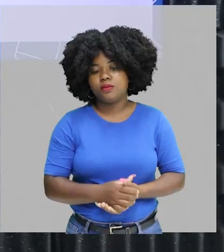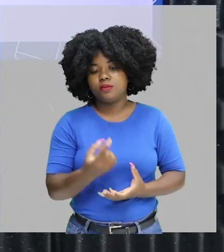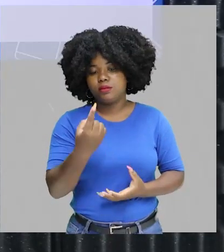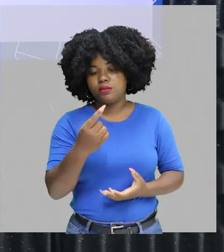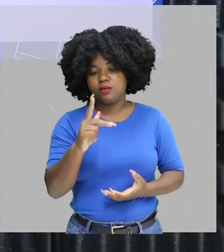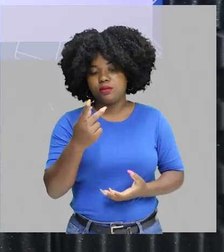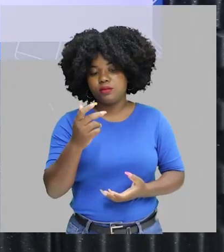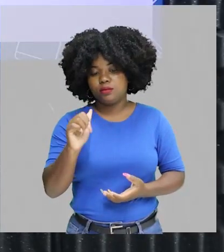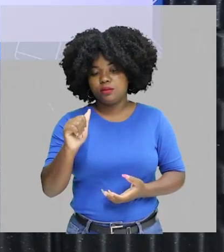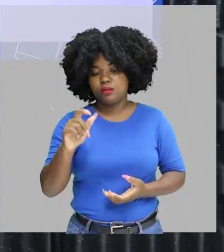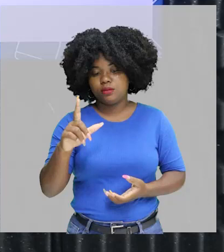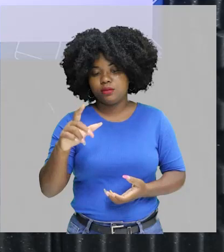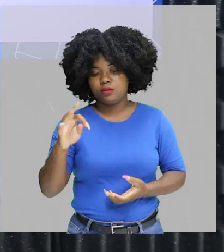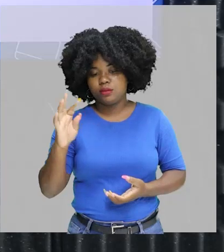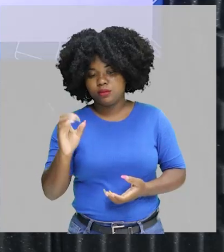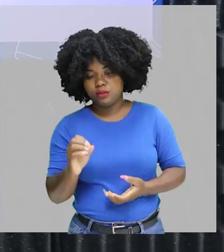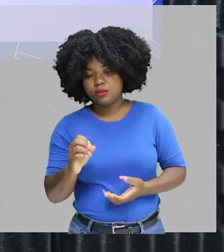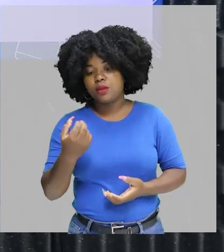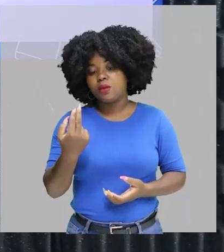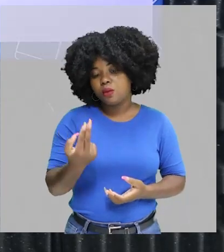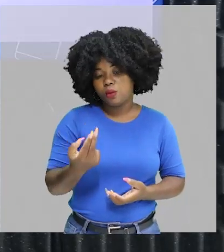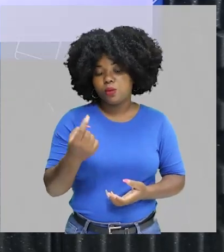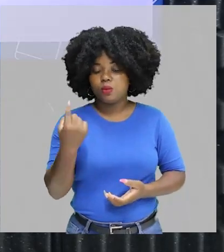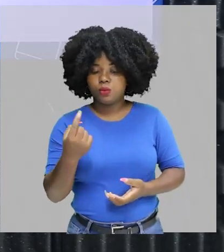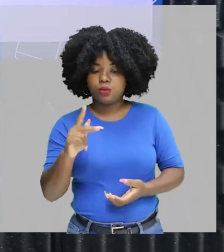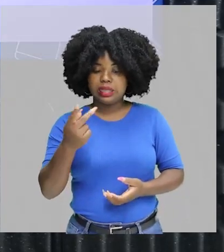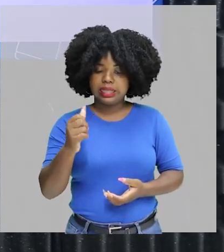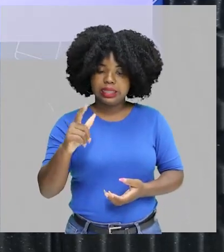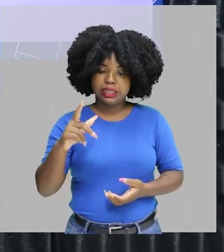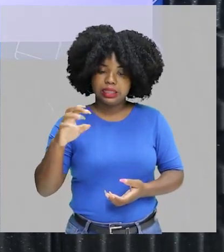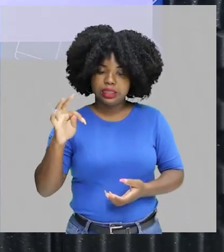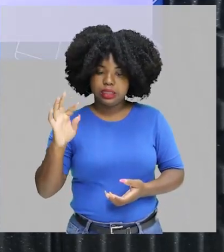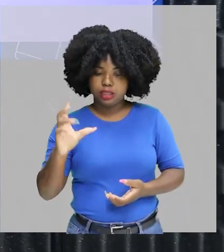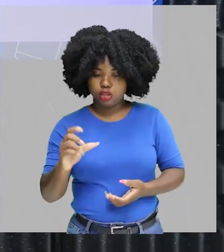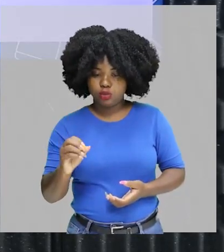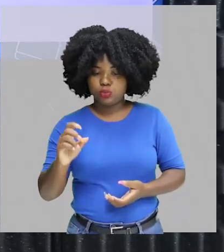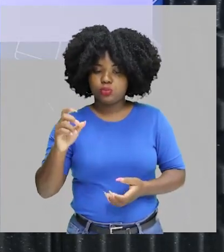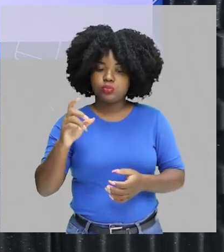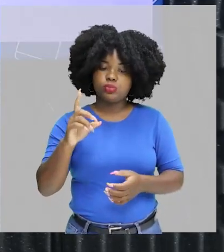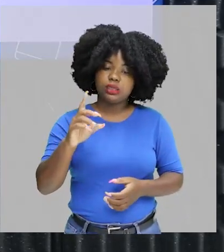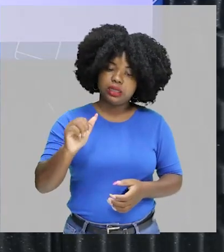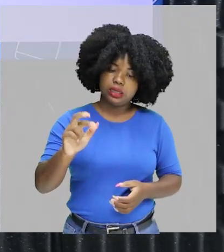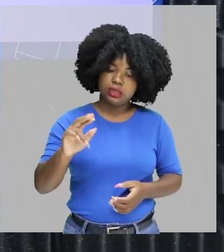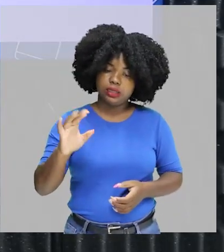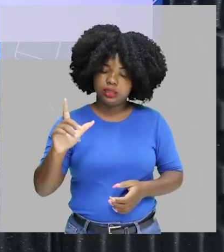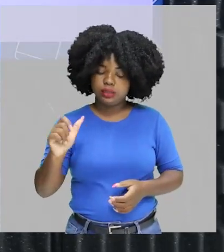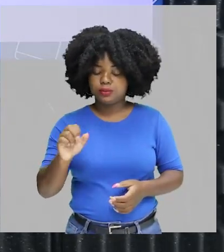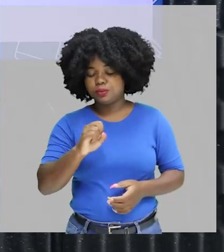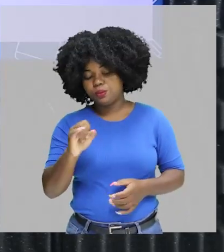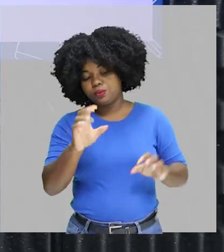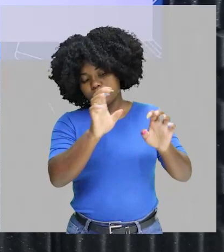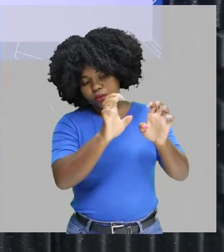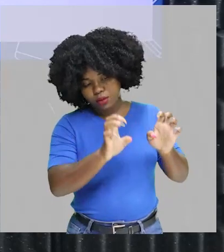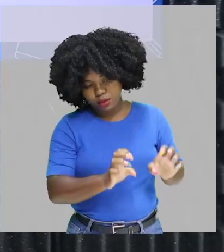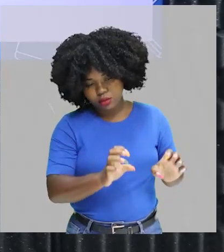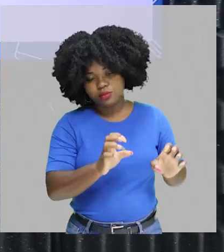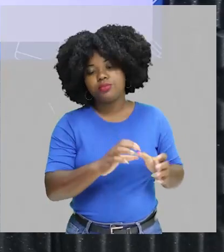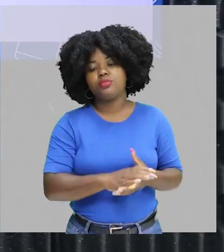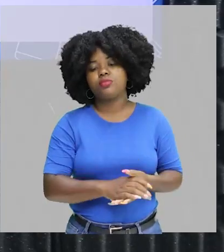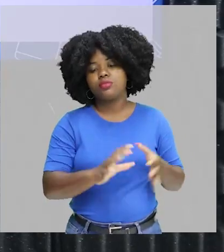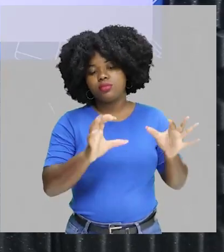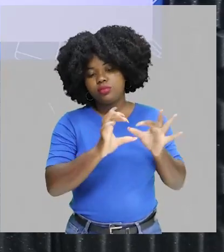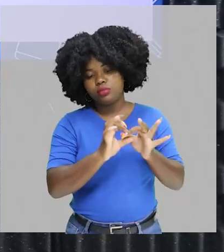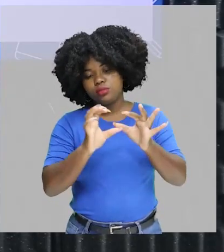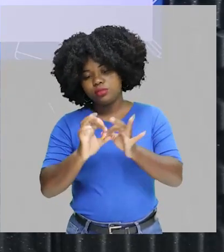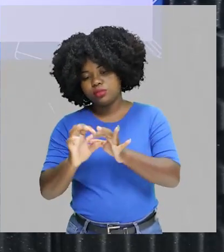de alquila ou então um haleto de arila, se a cadeia carbônica for uma